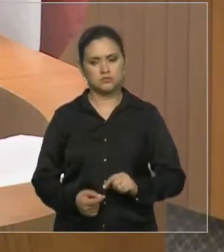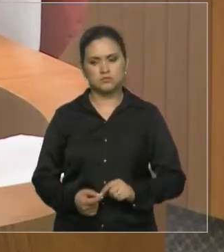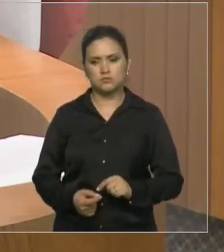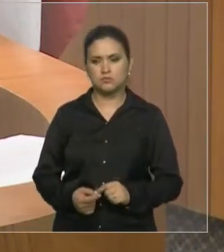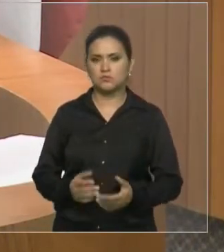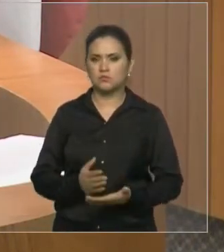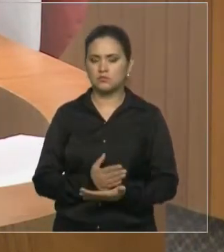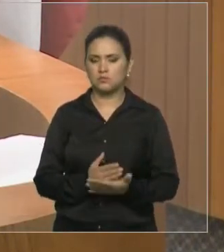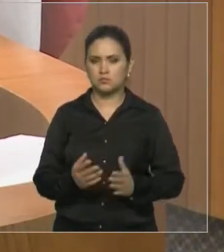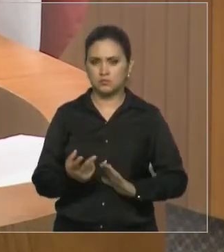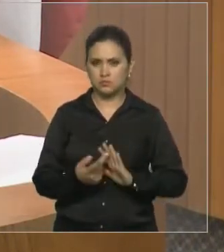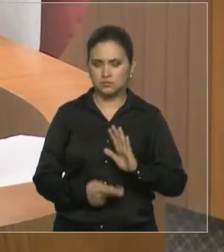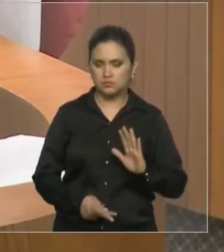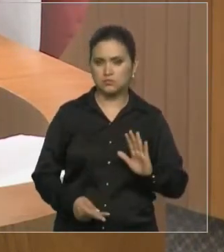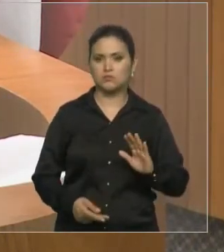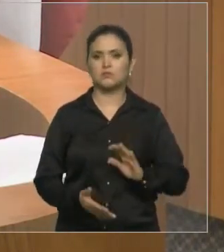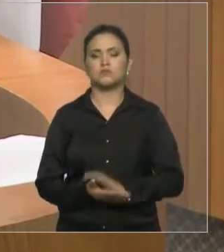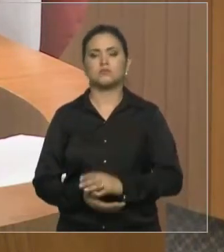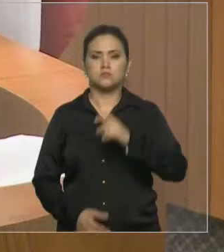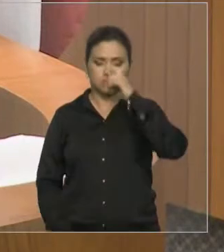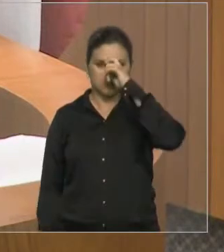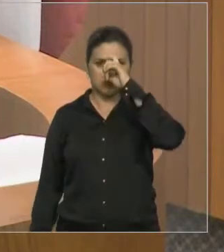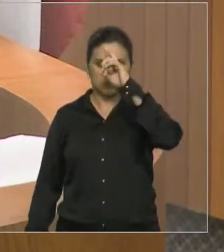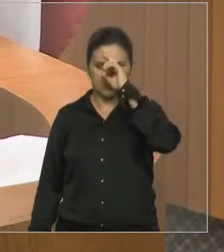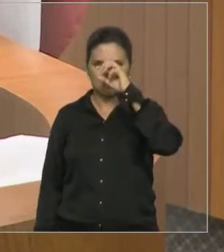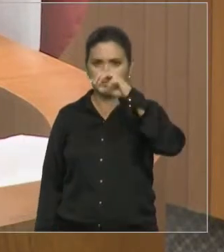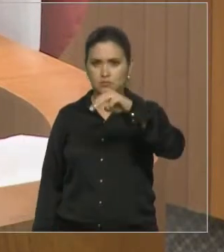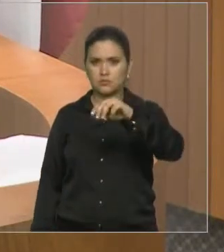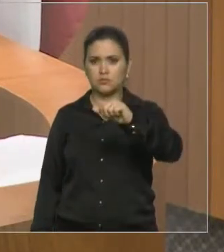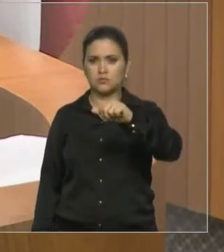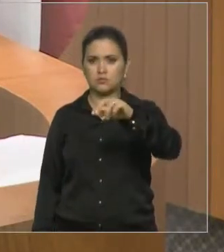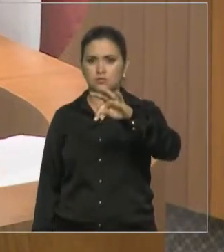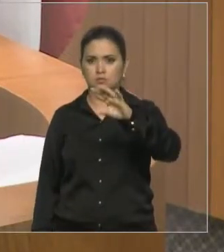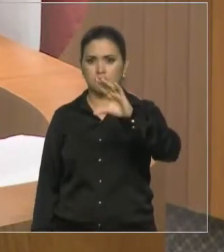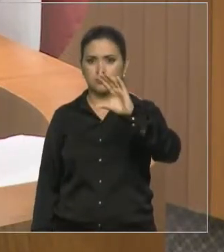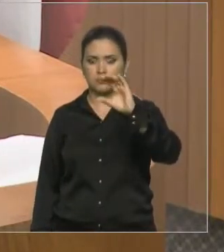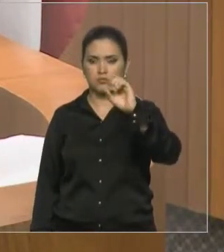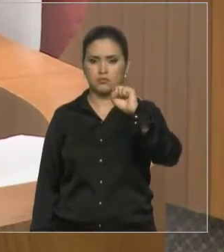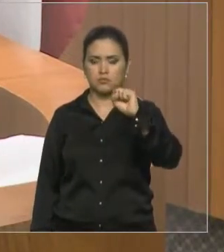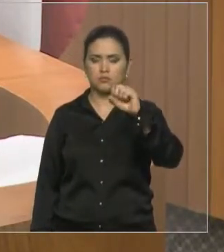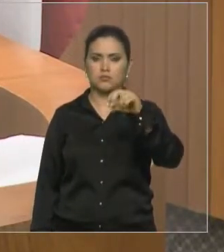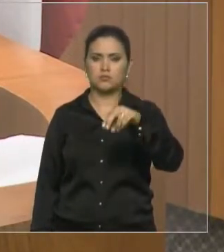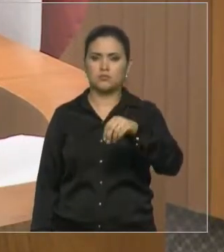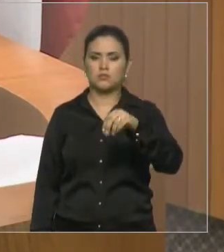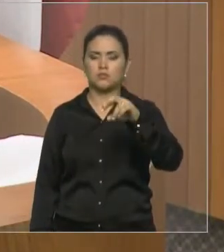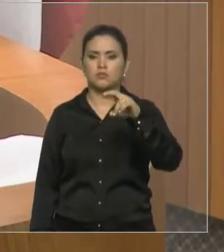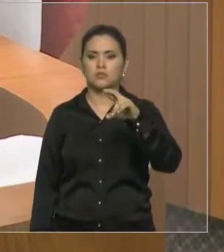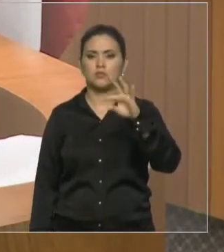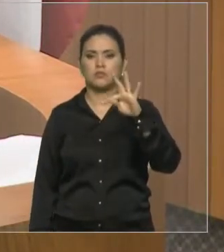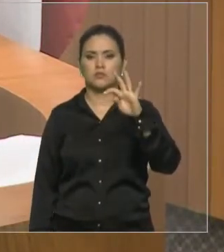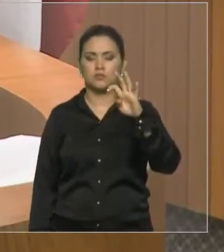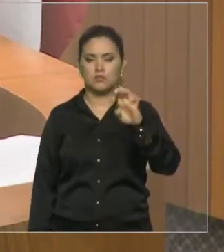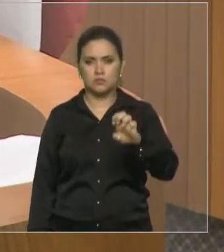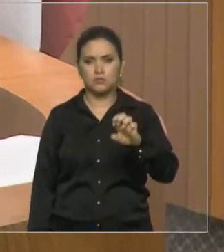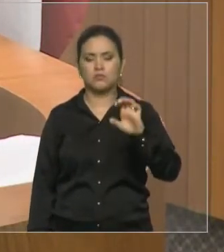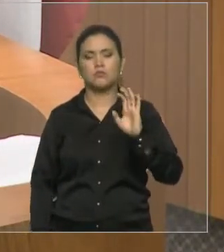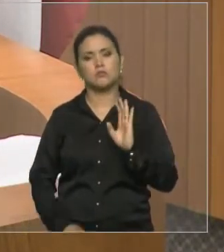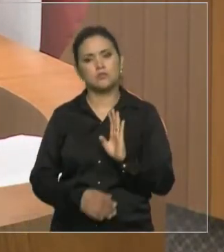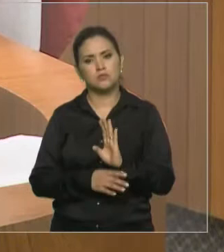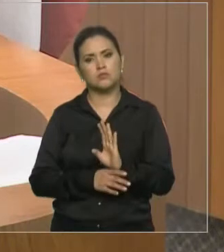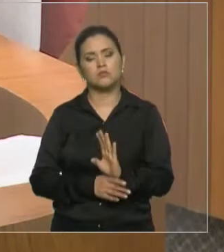do norte ajudando a conciliar os interesses ajudamos também no momento em que havia uma iminência de